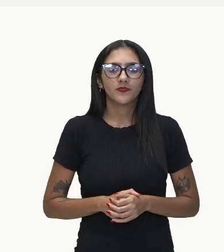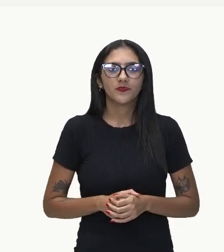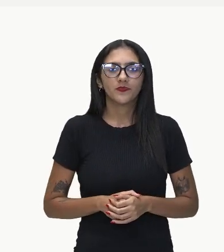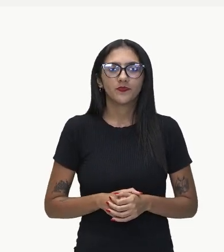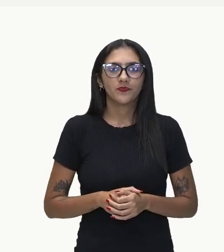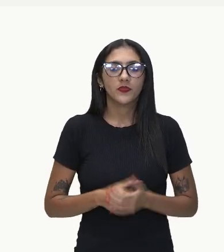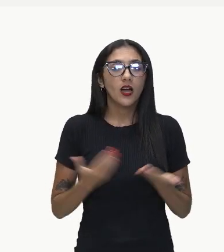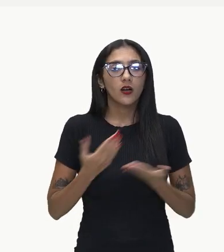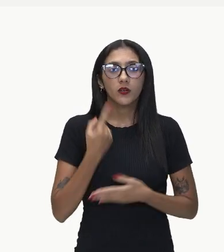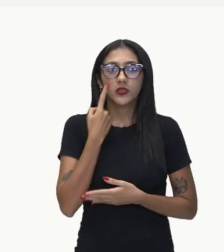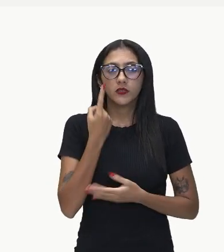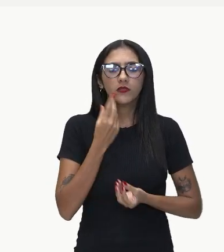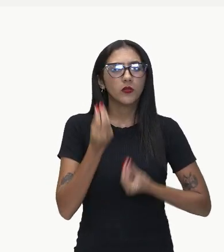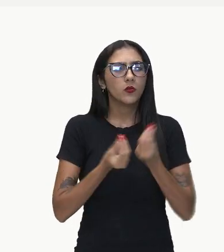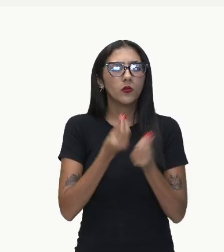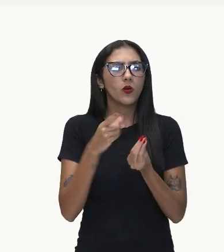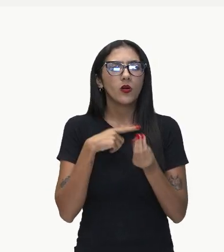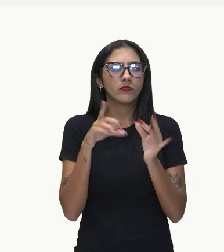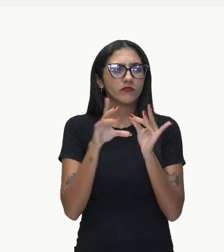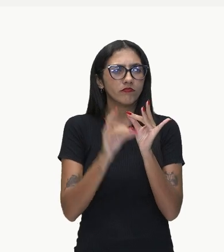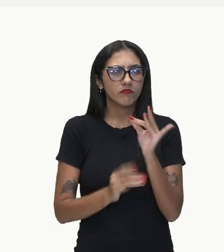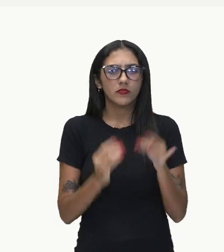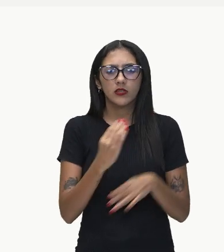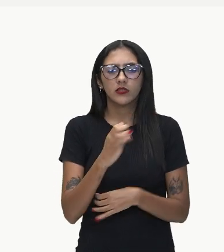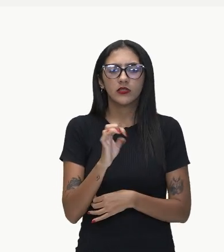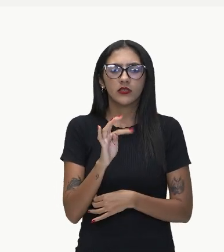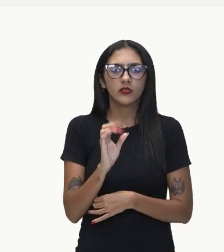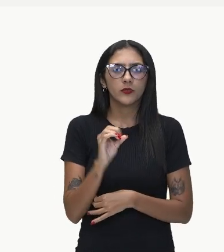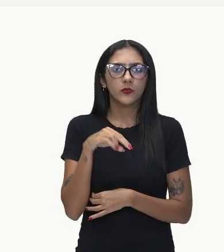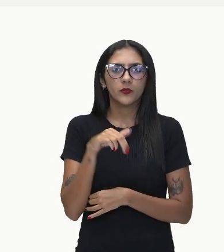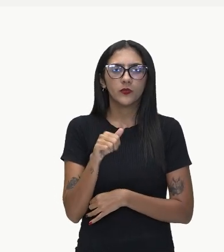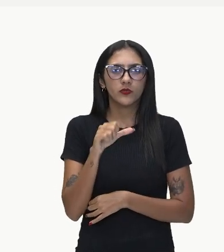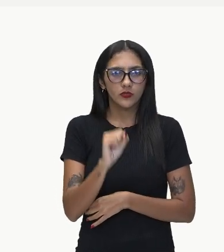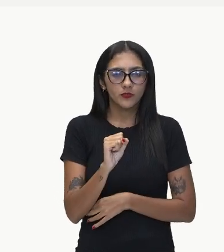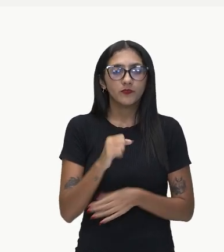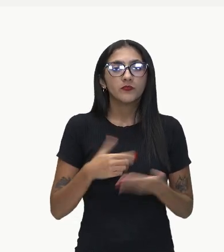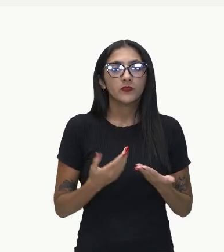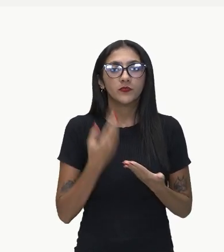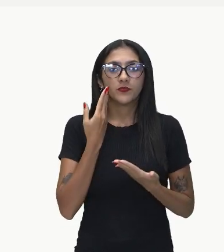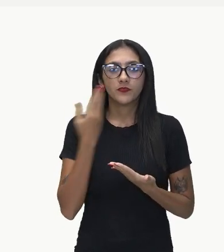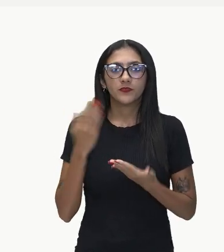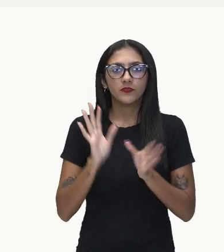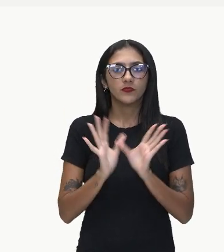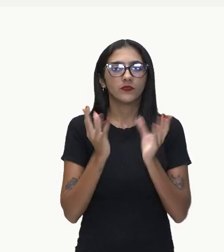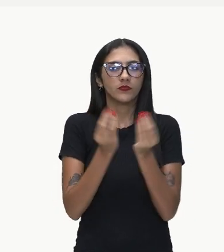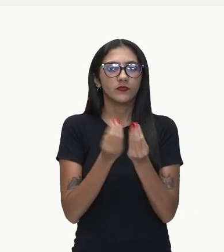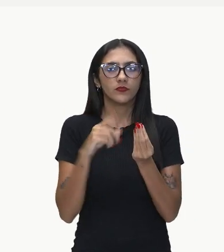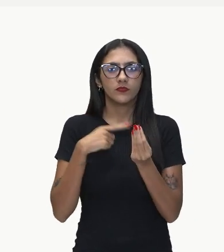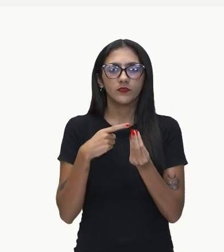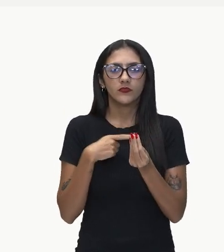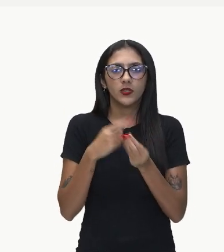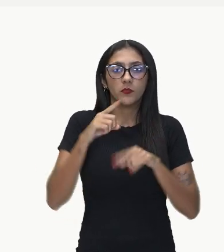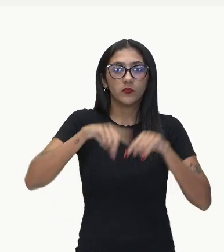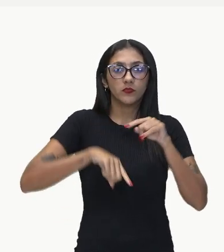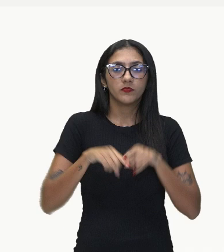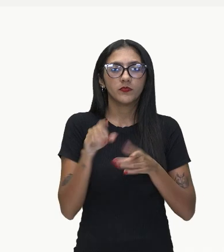Agora a gente vai ver o que é uma cetona, tá? Então, as cetonas são compostos